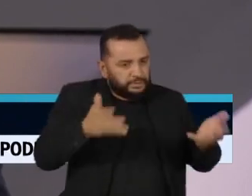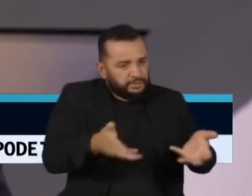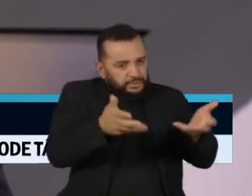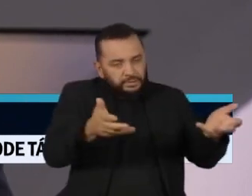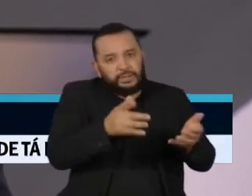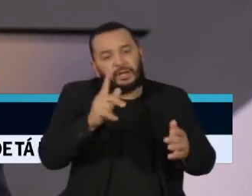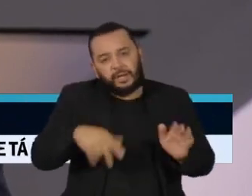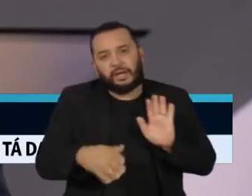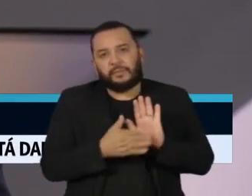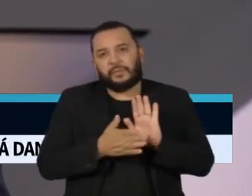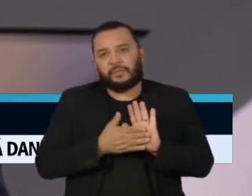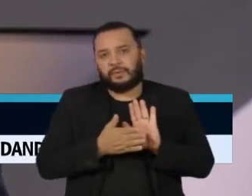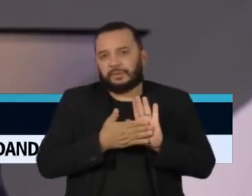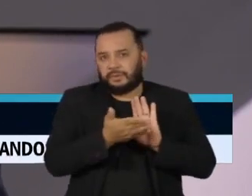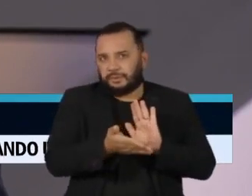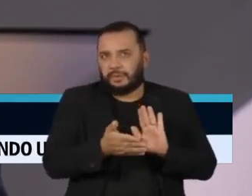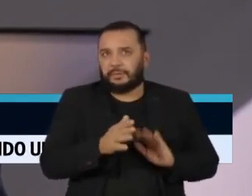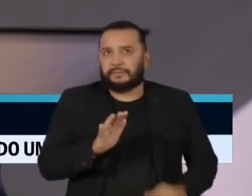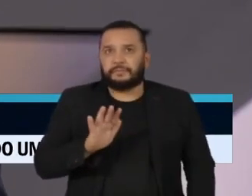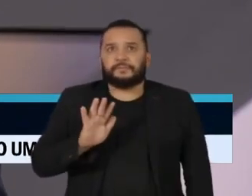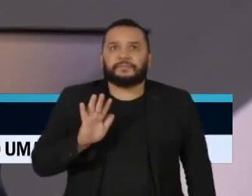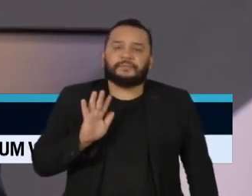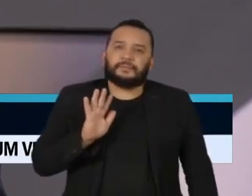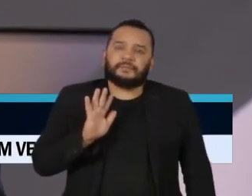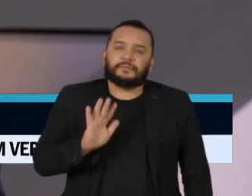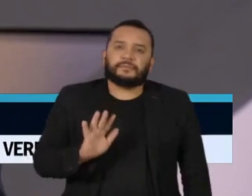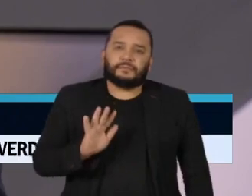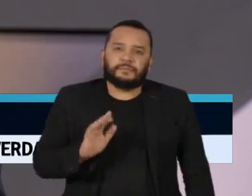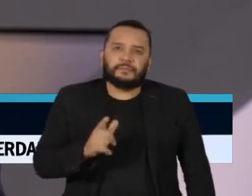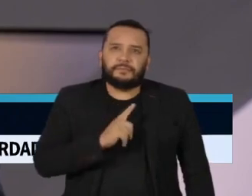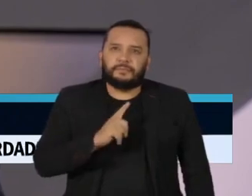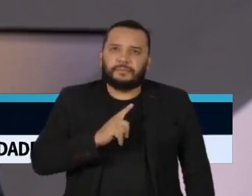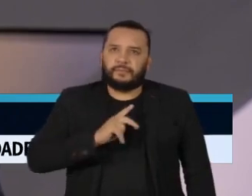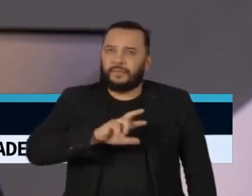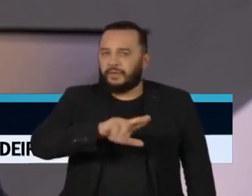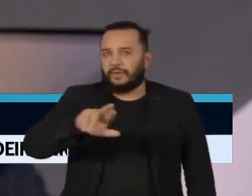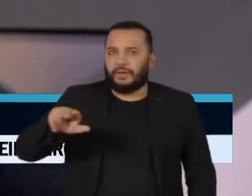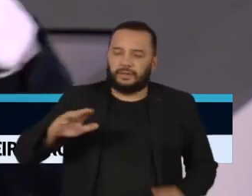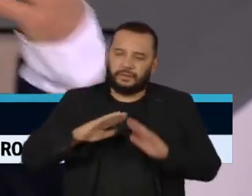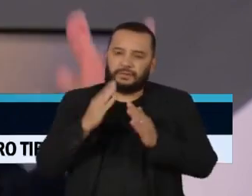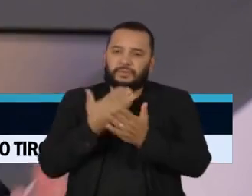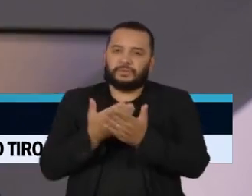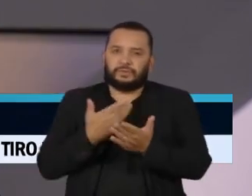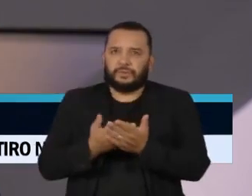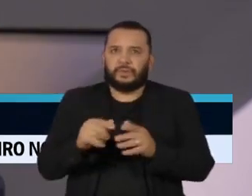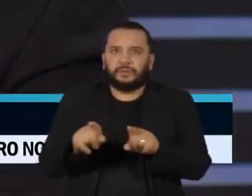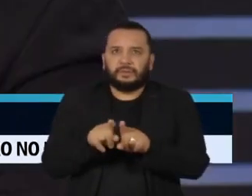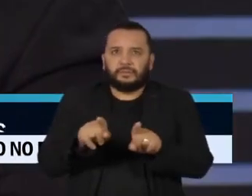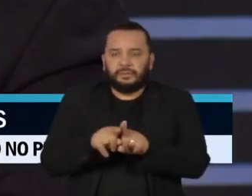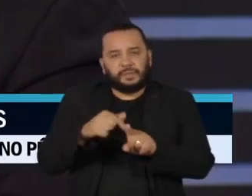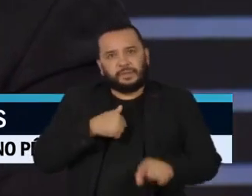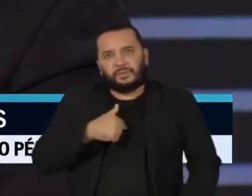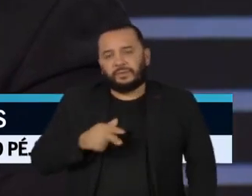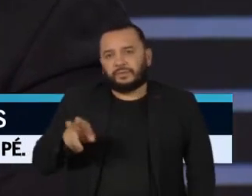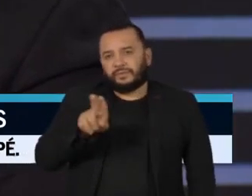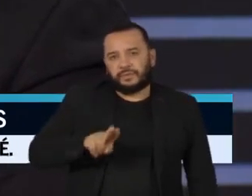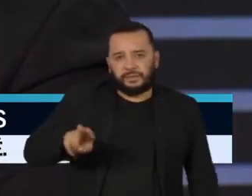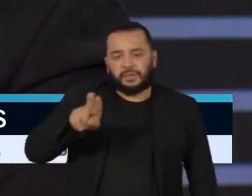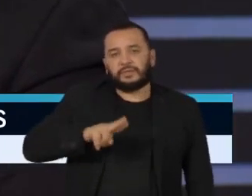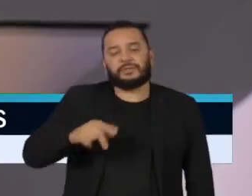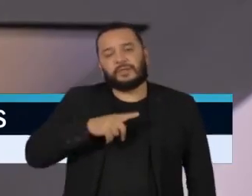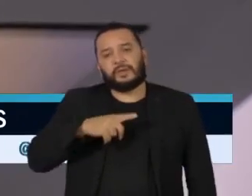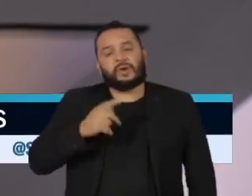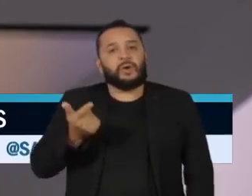isso. Por outro lado, existe já em muitas escolas e universidades outros quadros